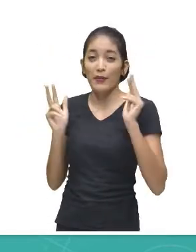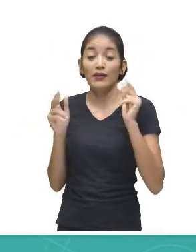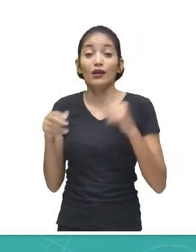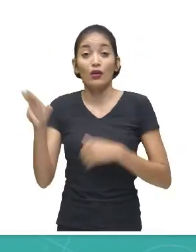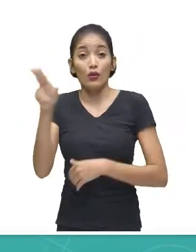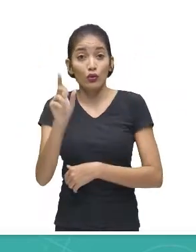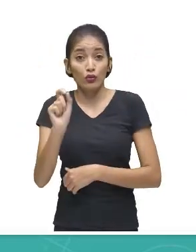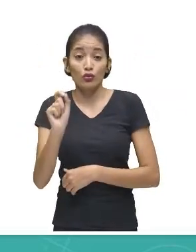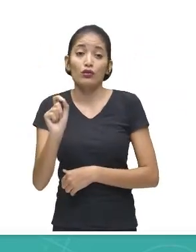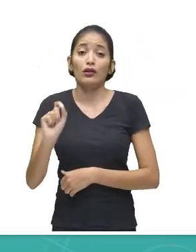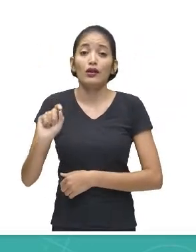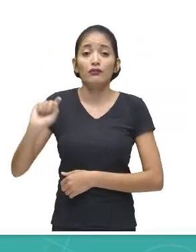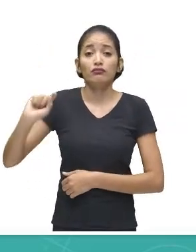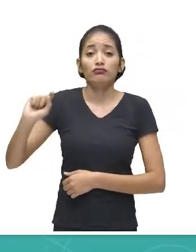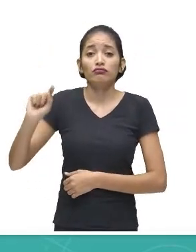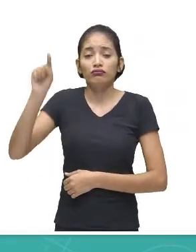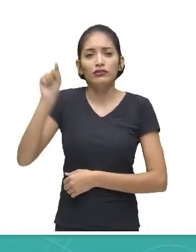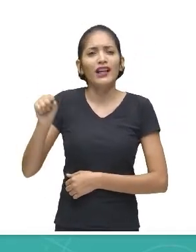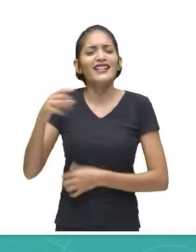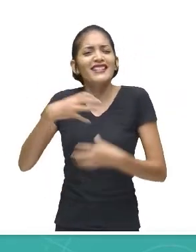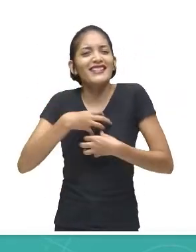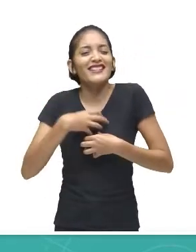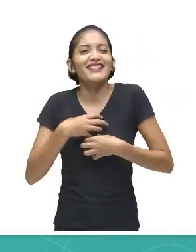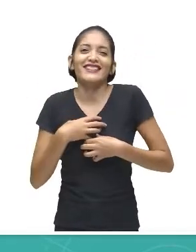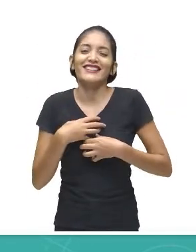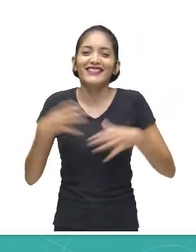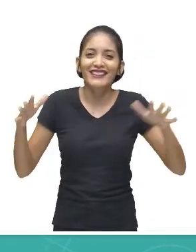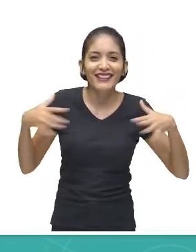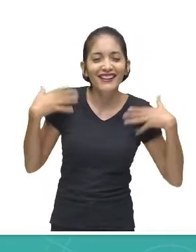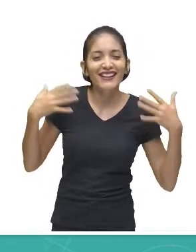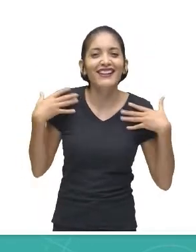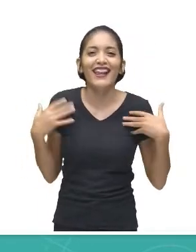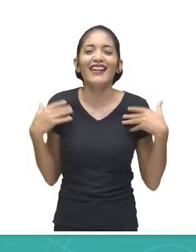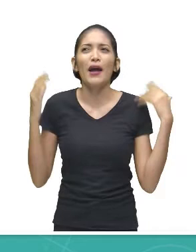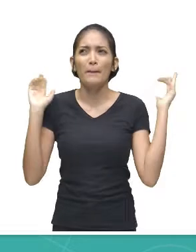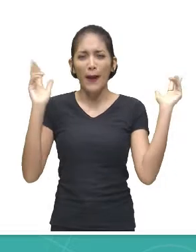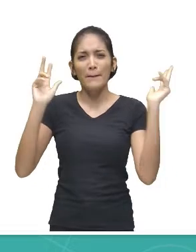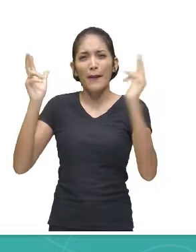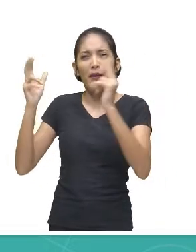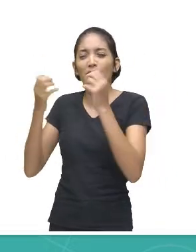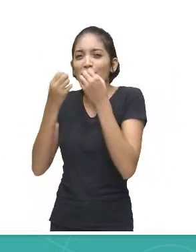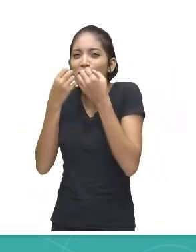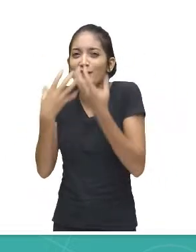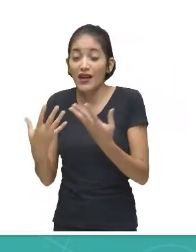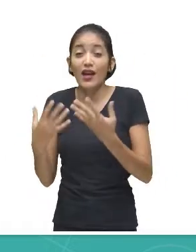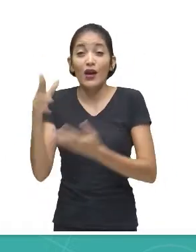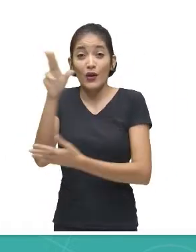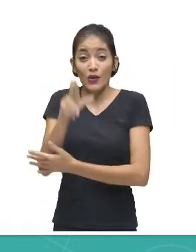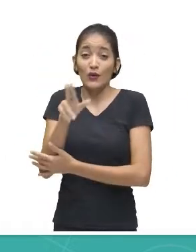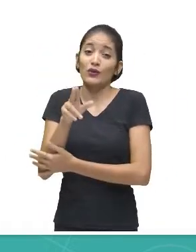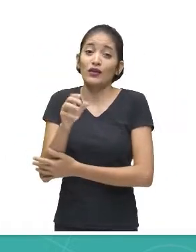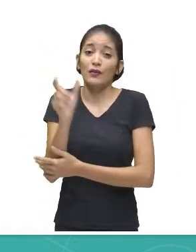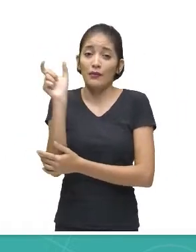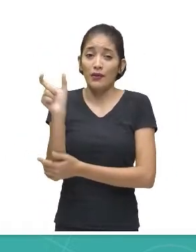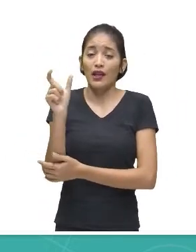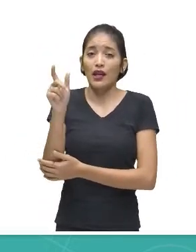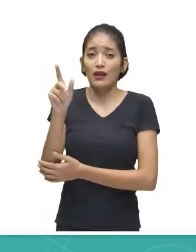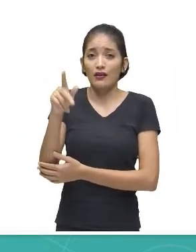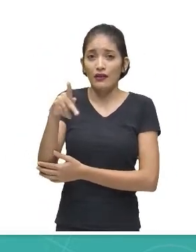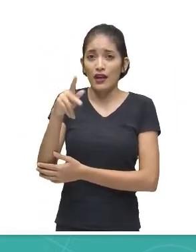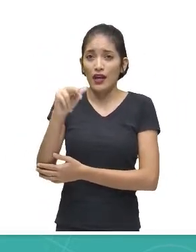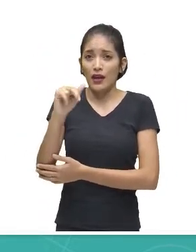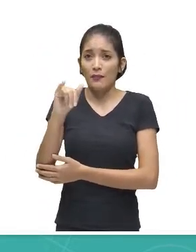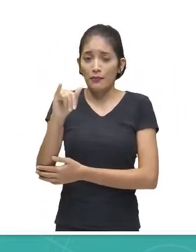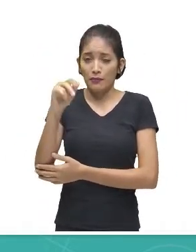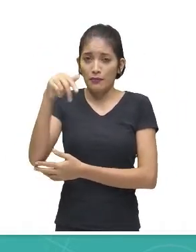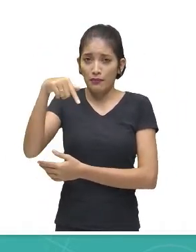novamente a exclamação para indicar que ele está alegre, que ele está enérgico, né, que ele está bem. Quando ele usa a palavra pique, né, está nesse sentido, ele